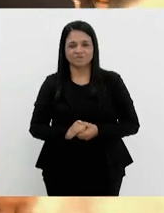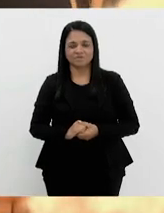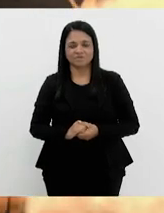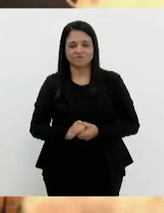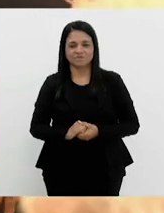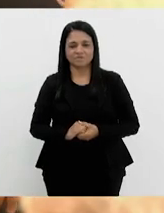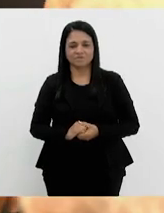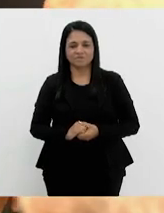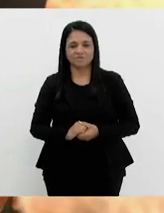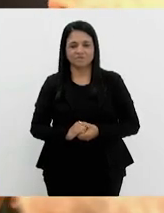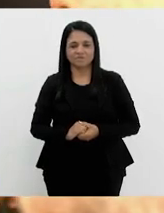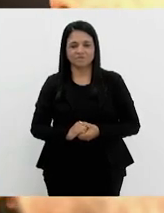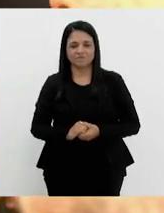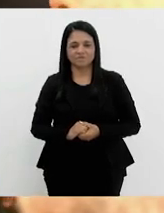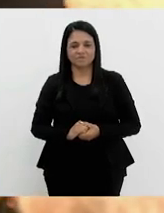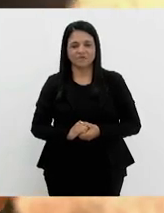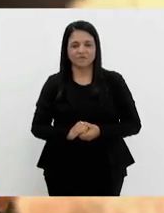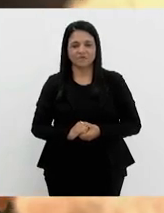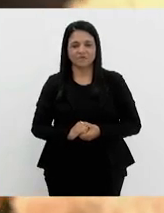Pedrosa